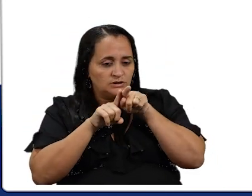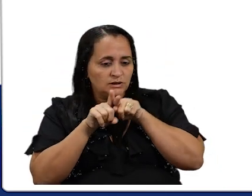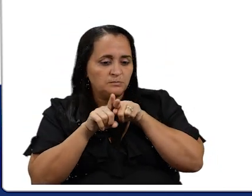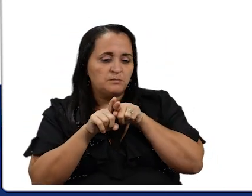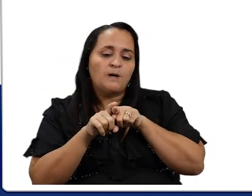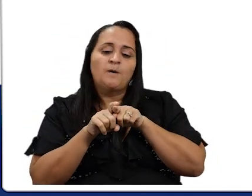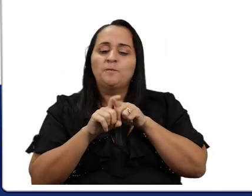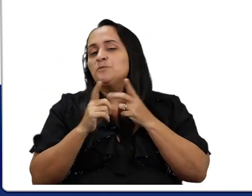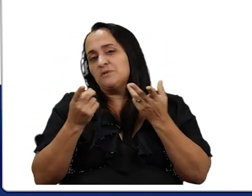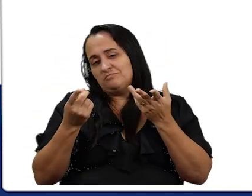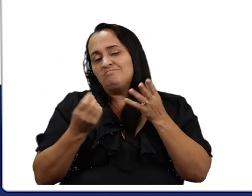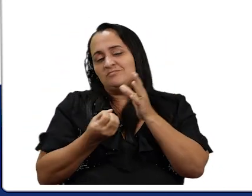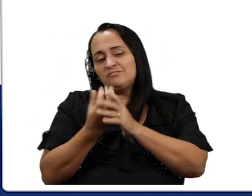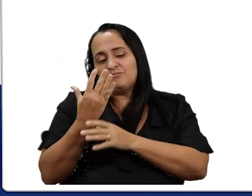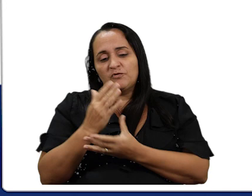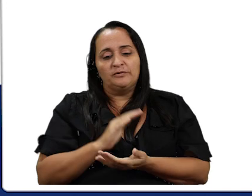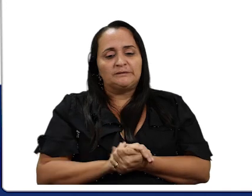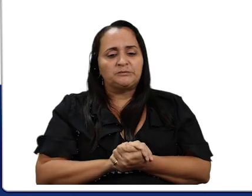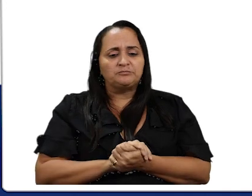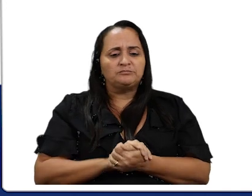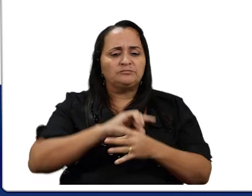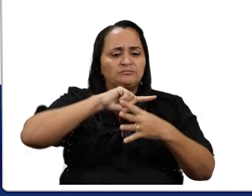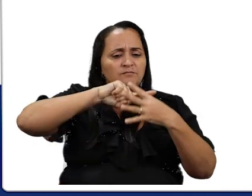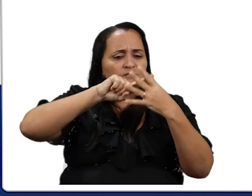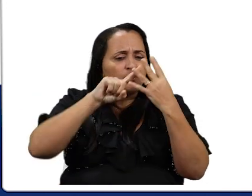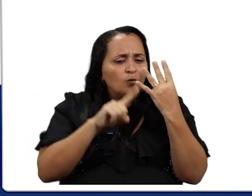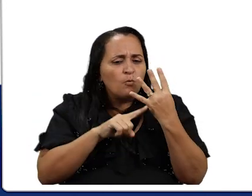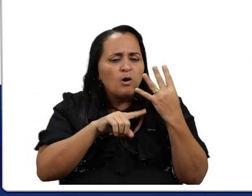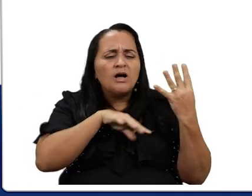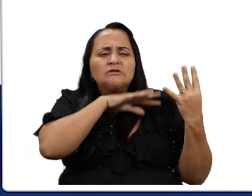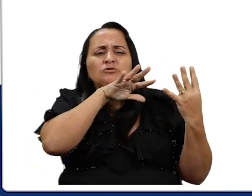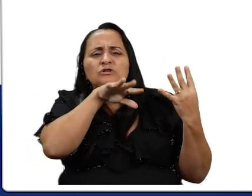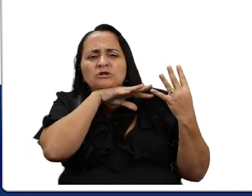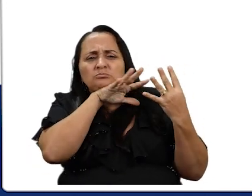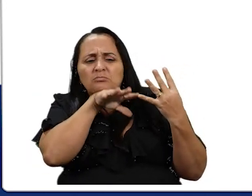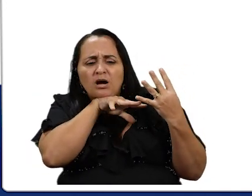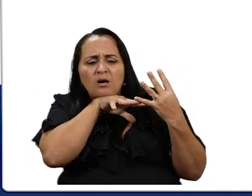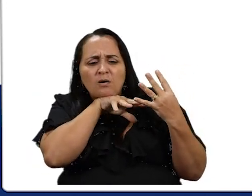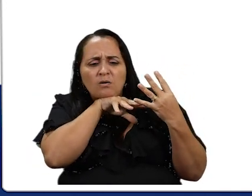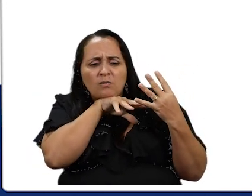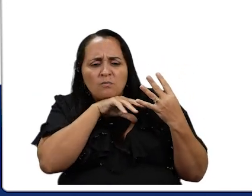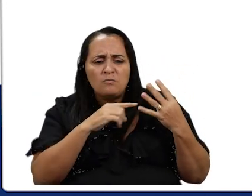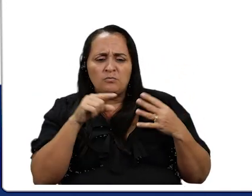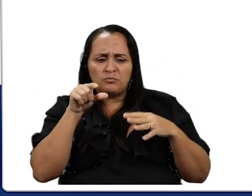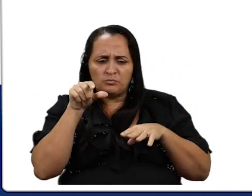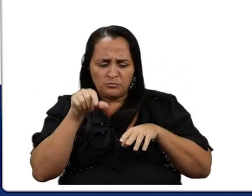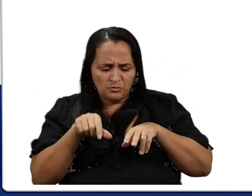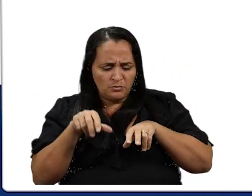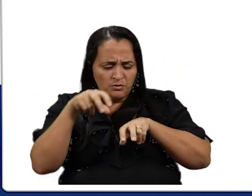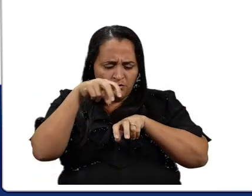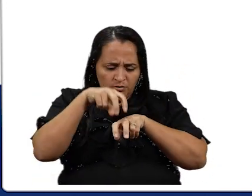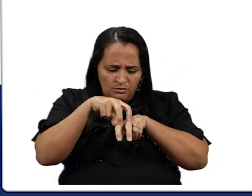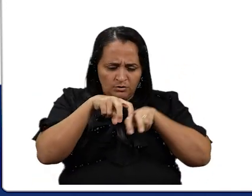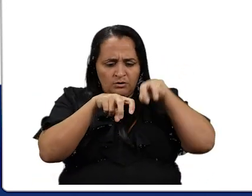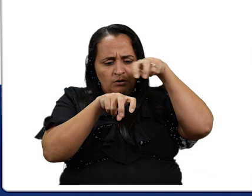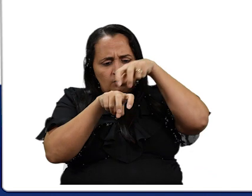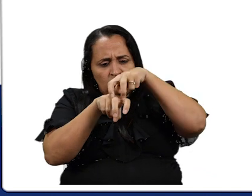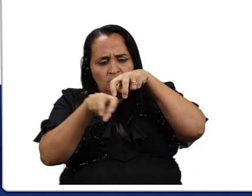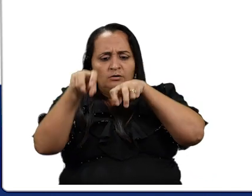essa figura com os 4 animais, né, um em cima do outro, é um pouco